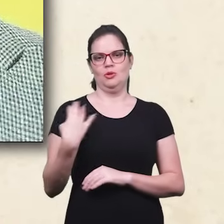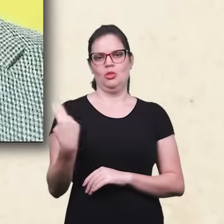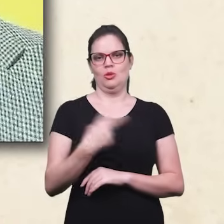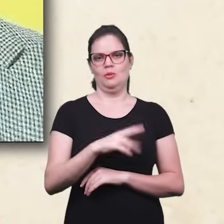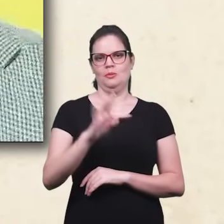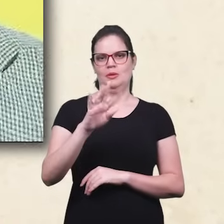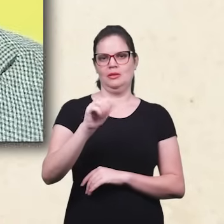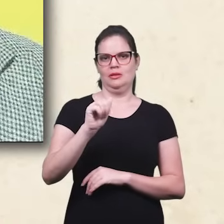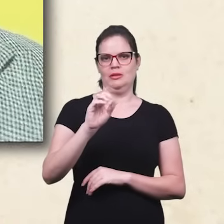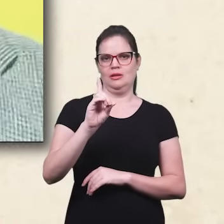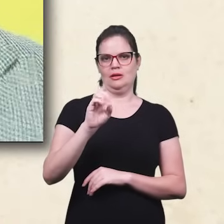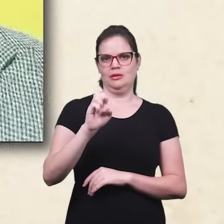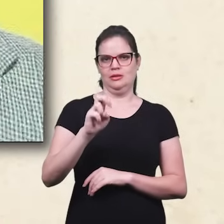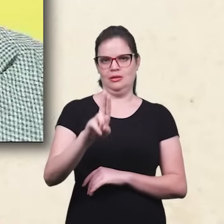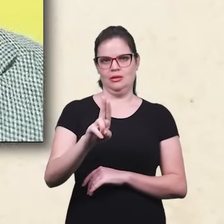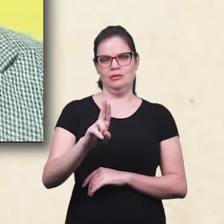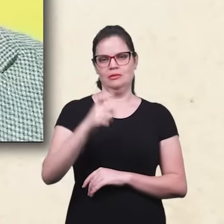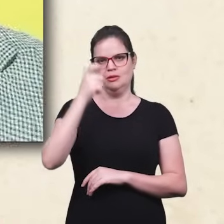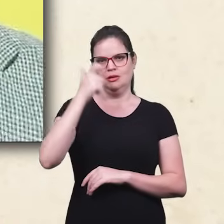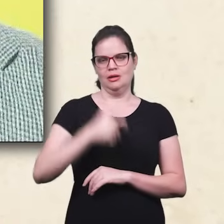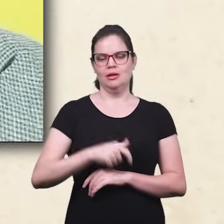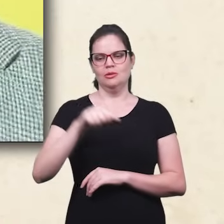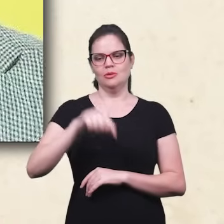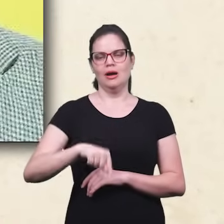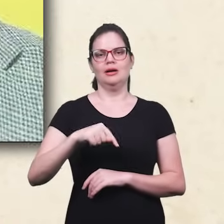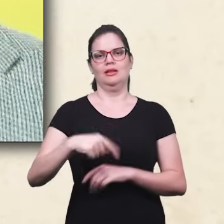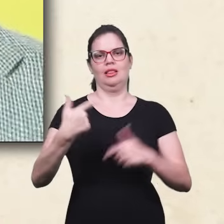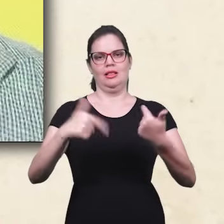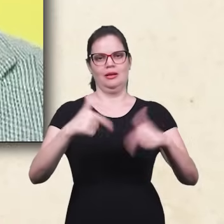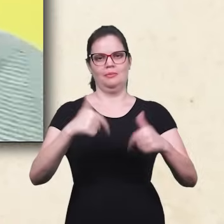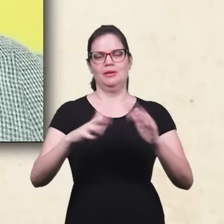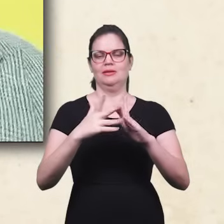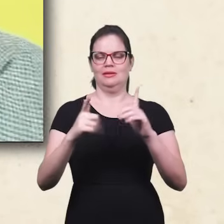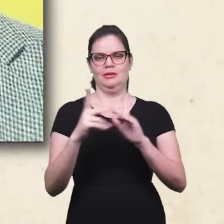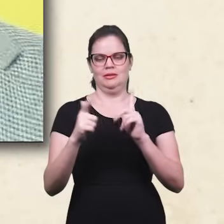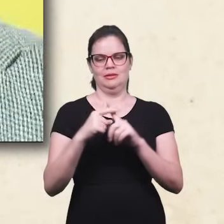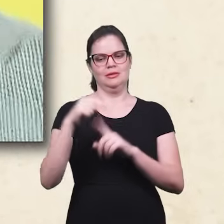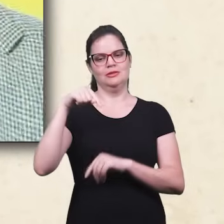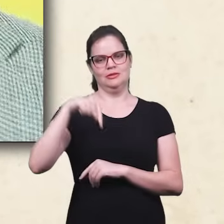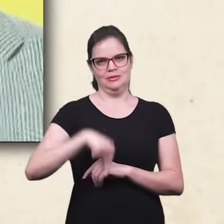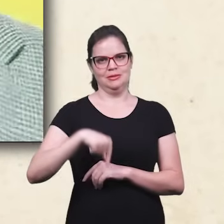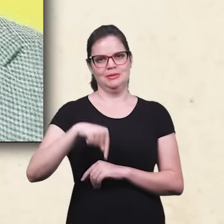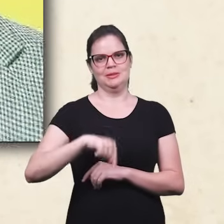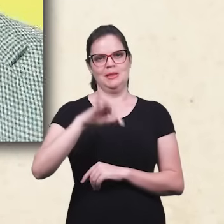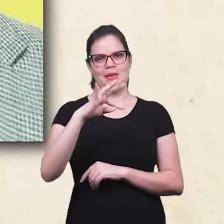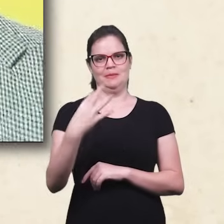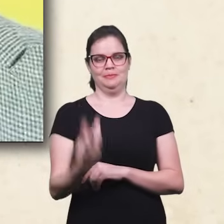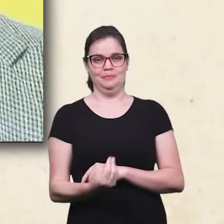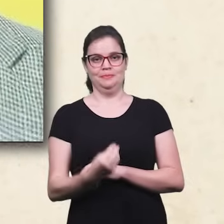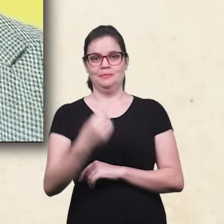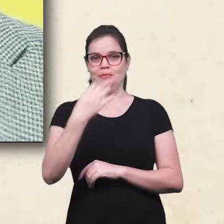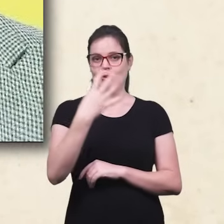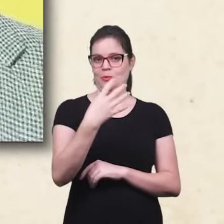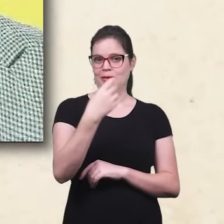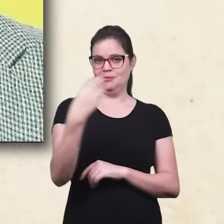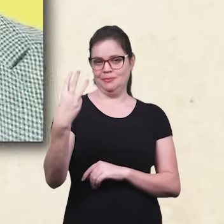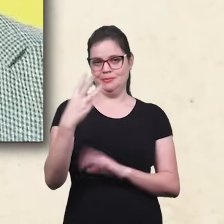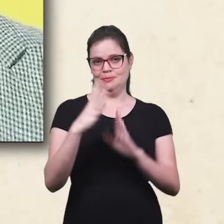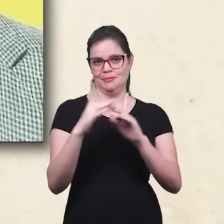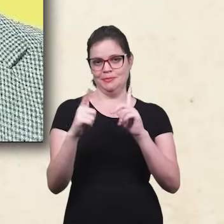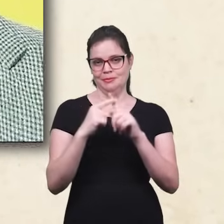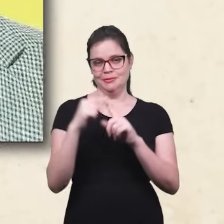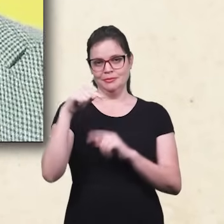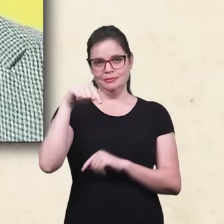Tadeu. Estou aqui a fazer a obra do Senhor. E essas igrejas que estamos